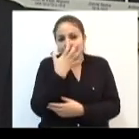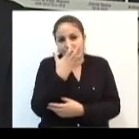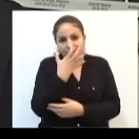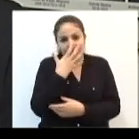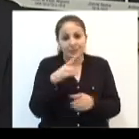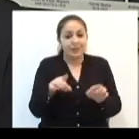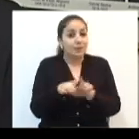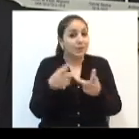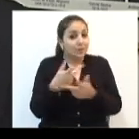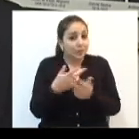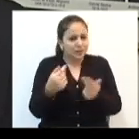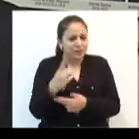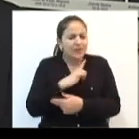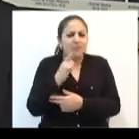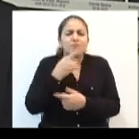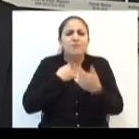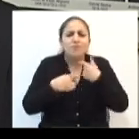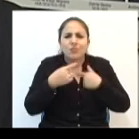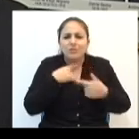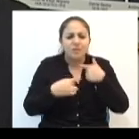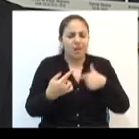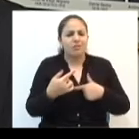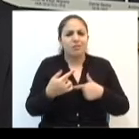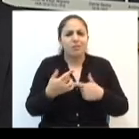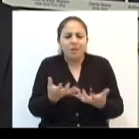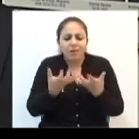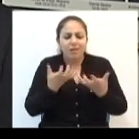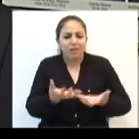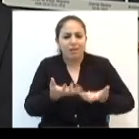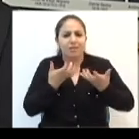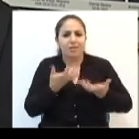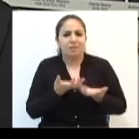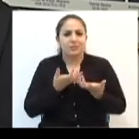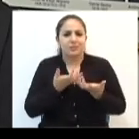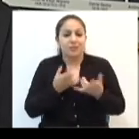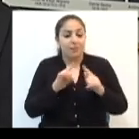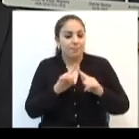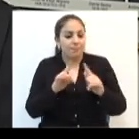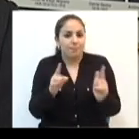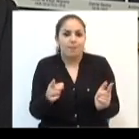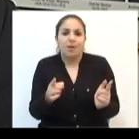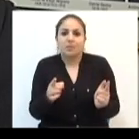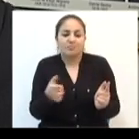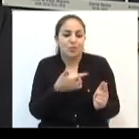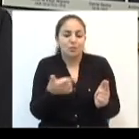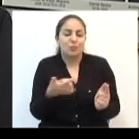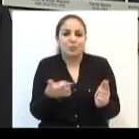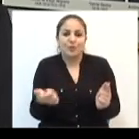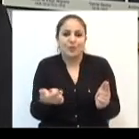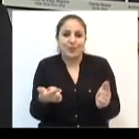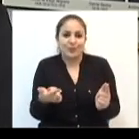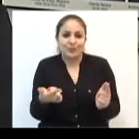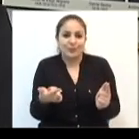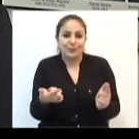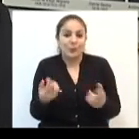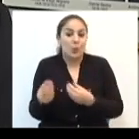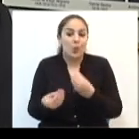de você ter a vontade, você querer empreender, mas você não ter a condição